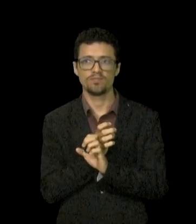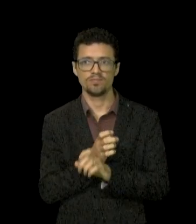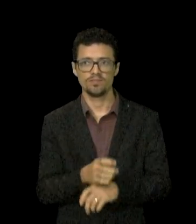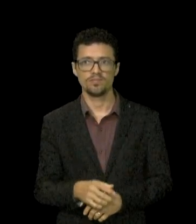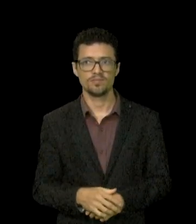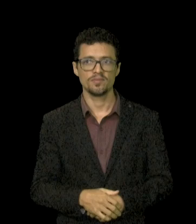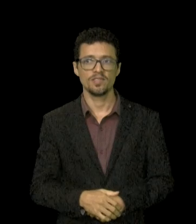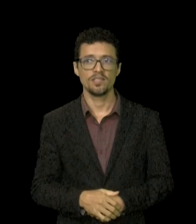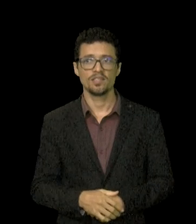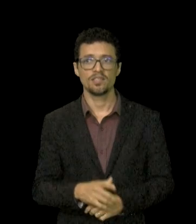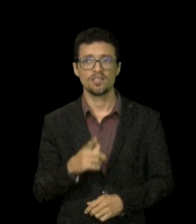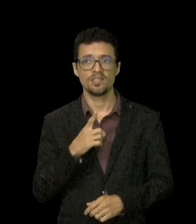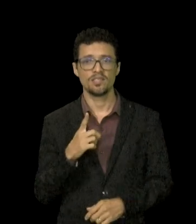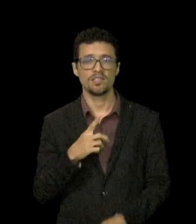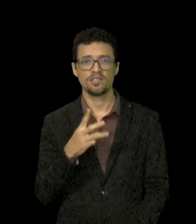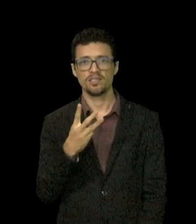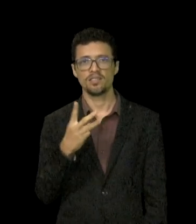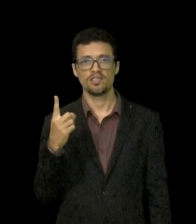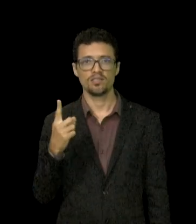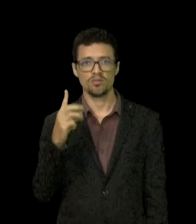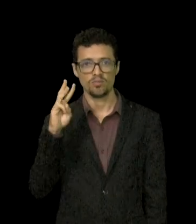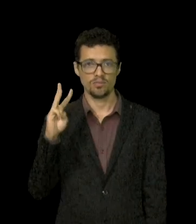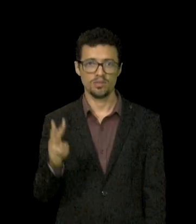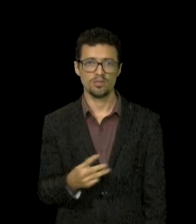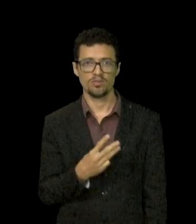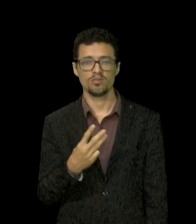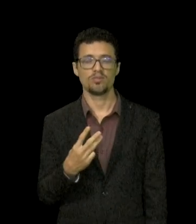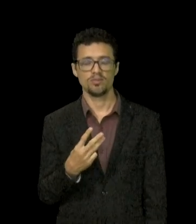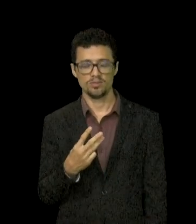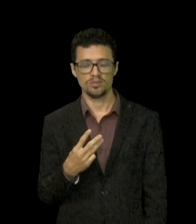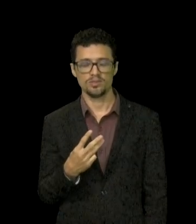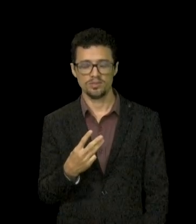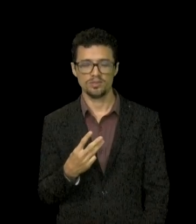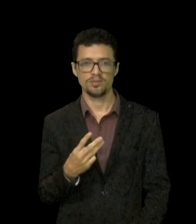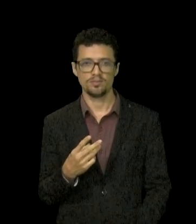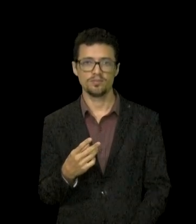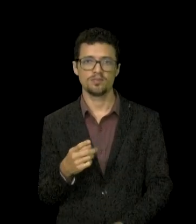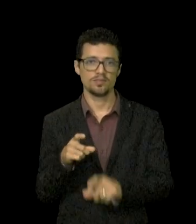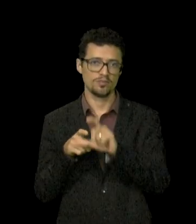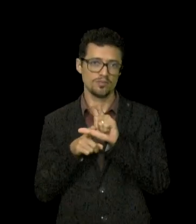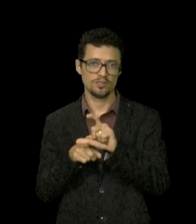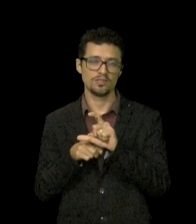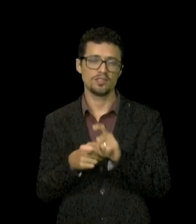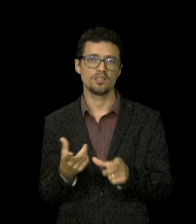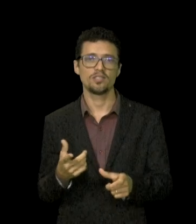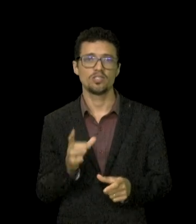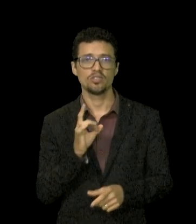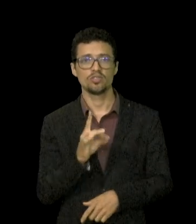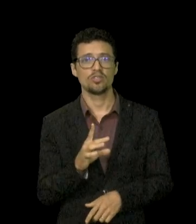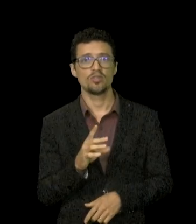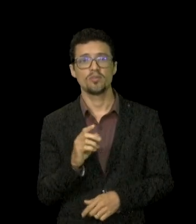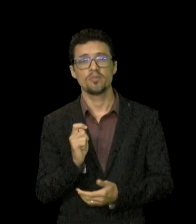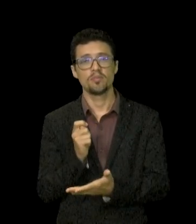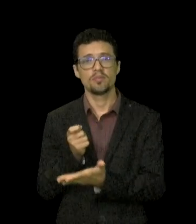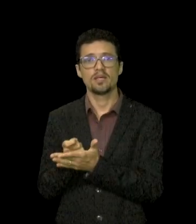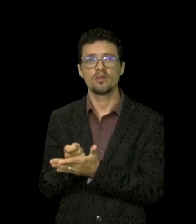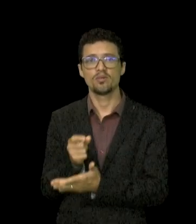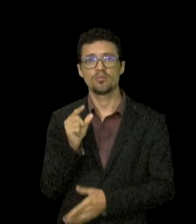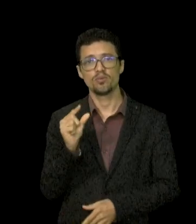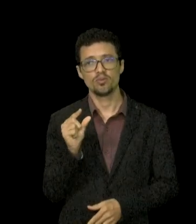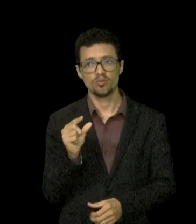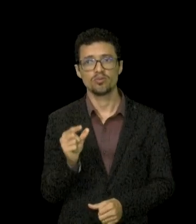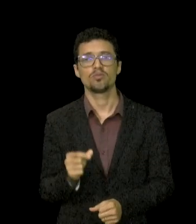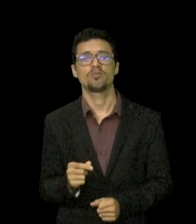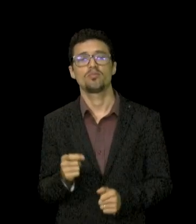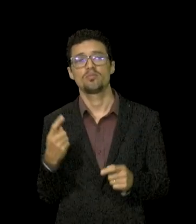prefeito de São Luís tem 31 milhões aí pendurado com a CAEMA, só pagou R$ 800 esse ano, infelizmente. Isso daí daria para fazer bastante